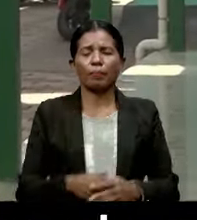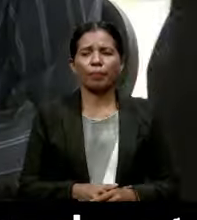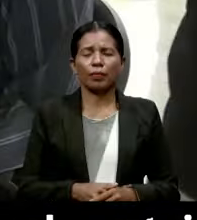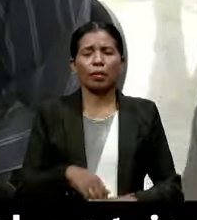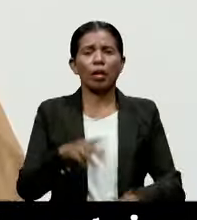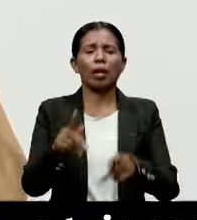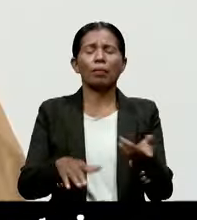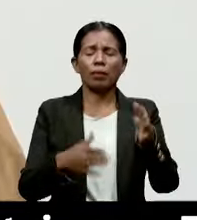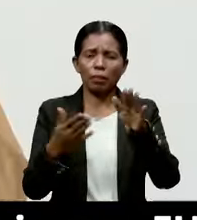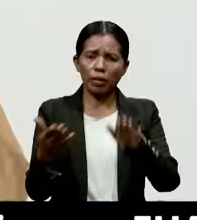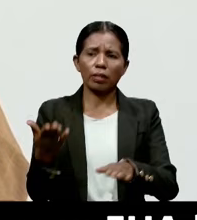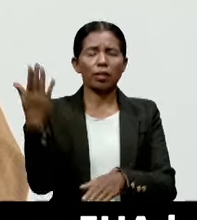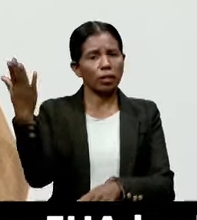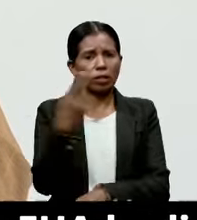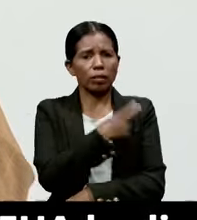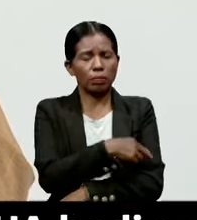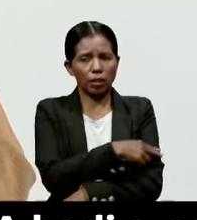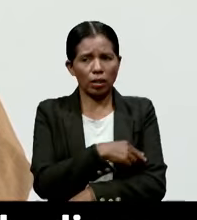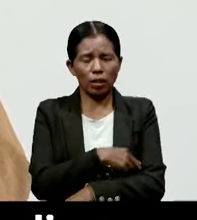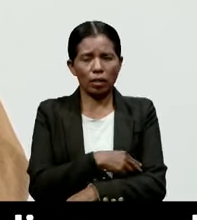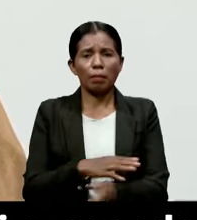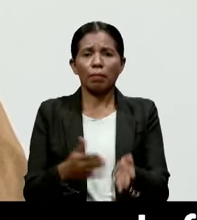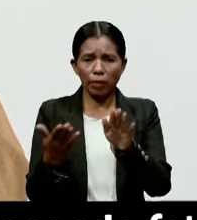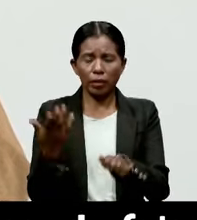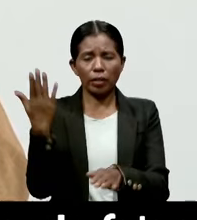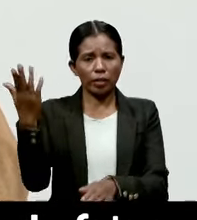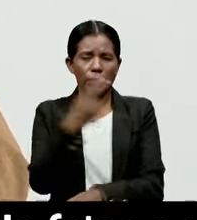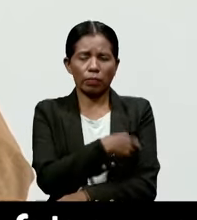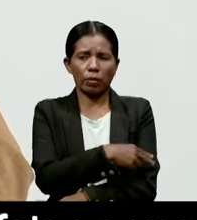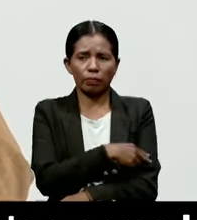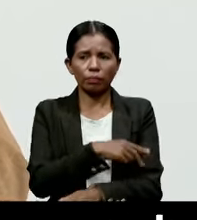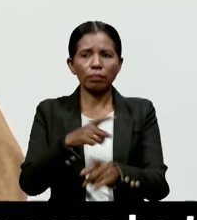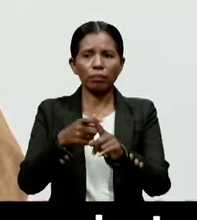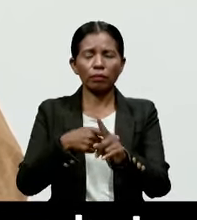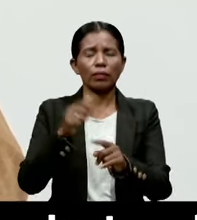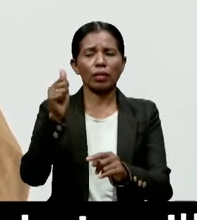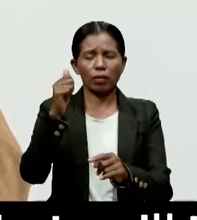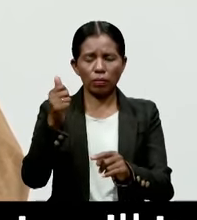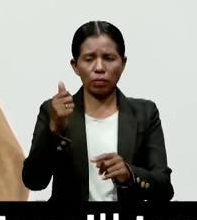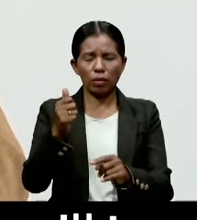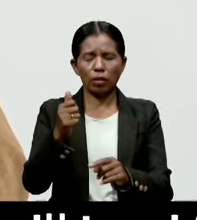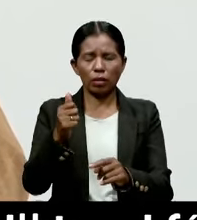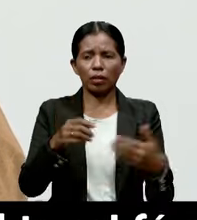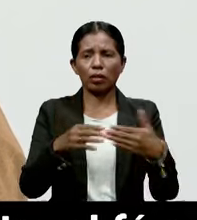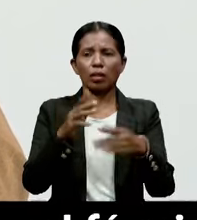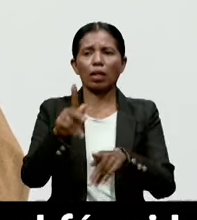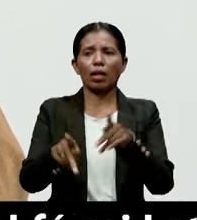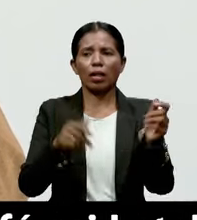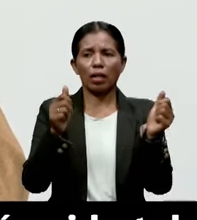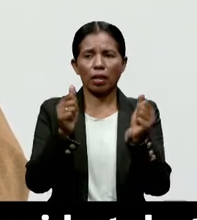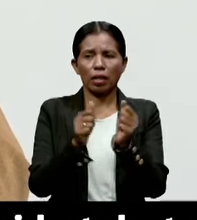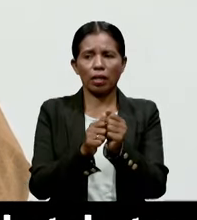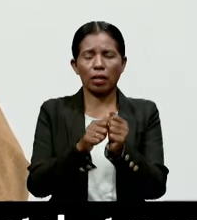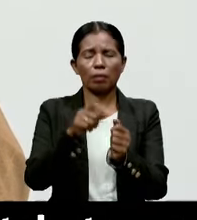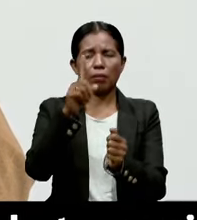ia hospital, mate hospital. Ia fulan sanulu ukune, Ema rihung ada rihung